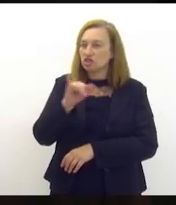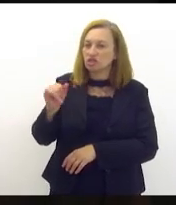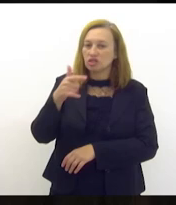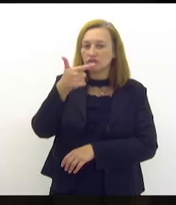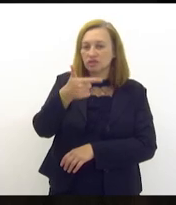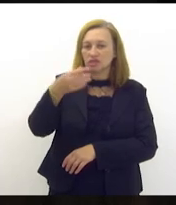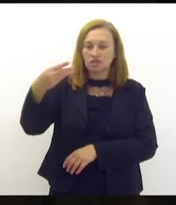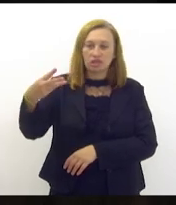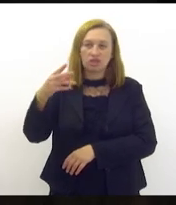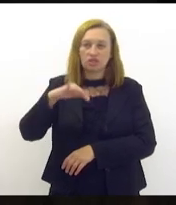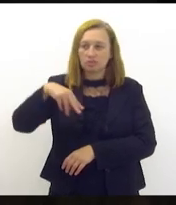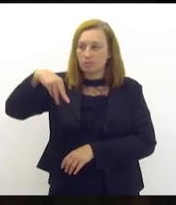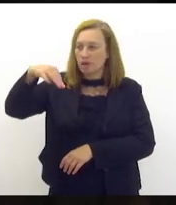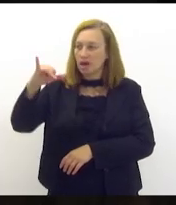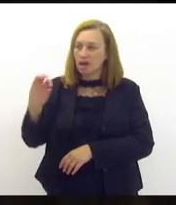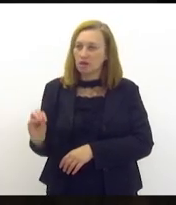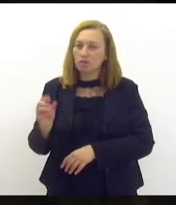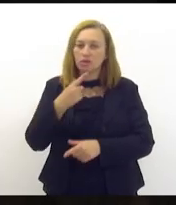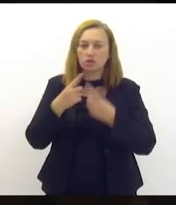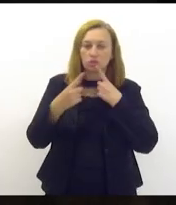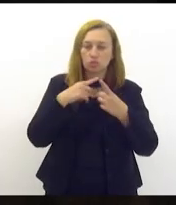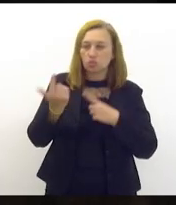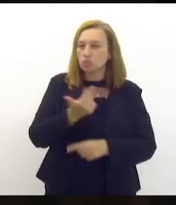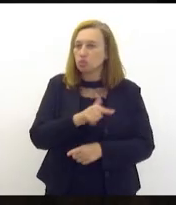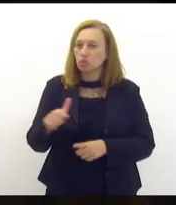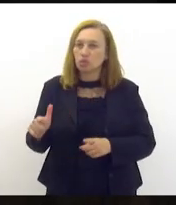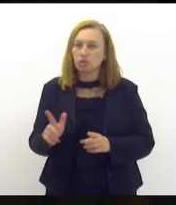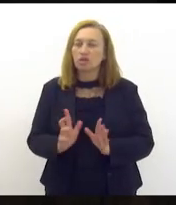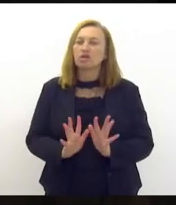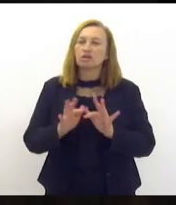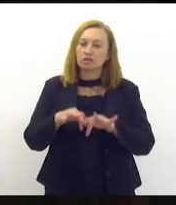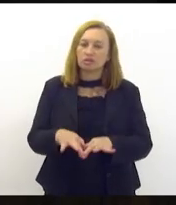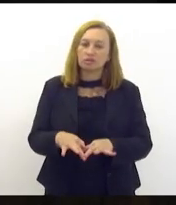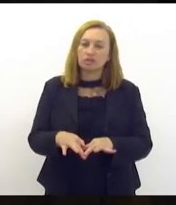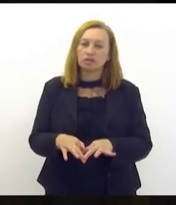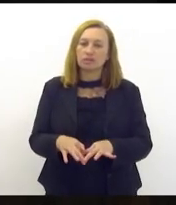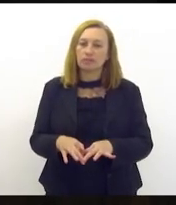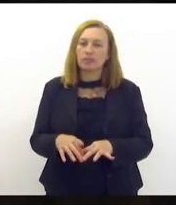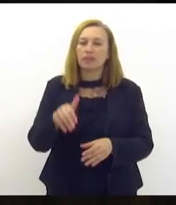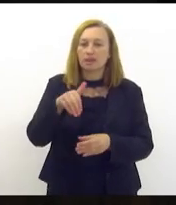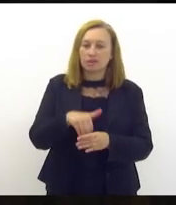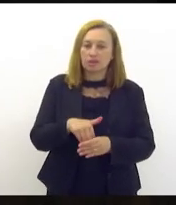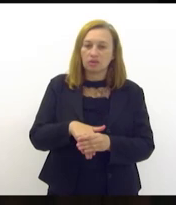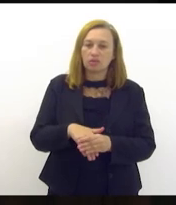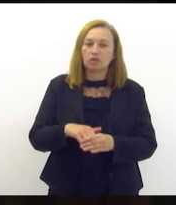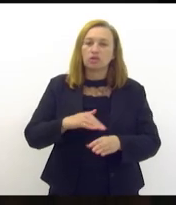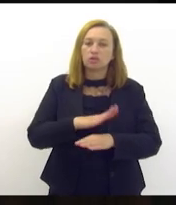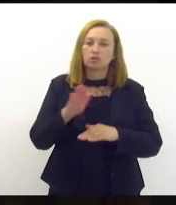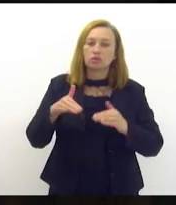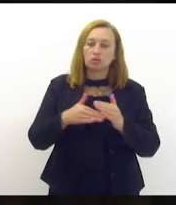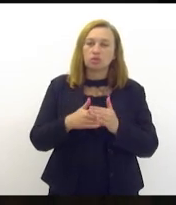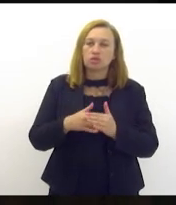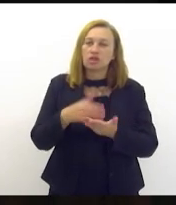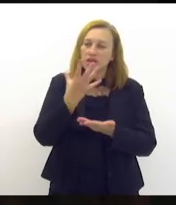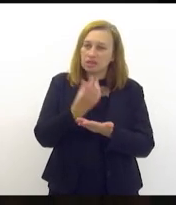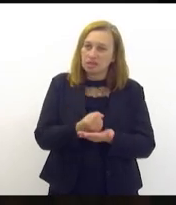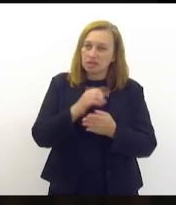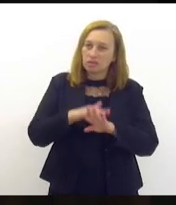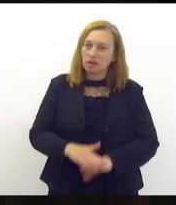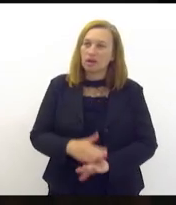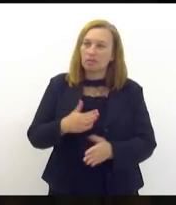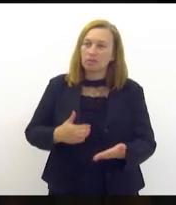de maio. Em discussão, não havendo quem queira discutir, encerrada a discussão. Em votação, senhores que aprovam, permaneçam como